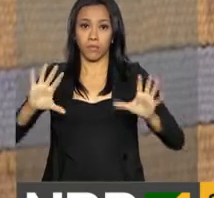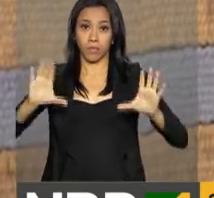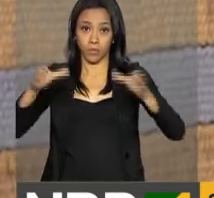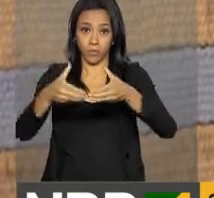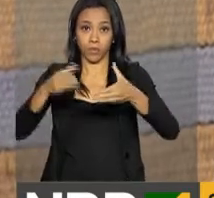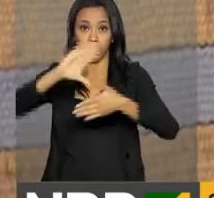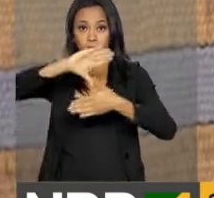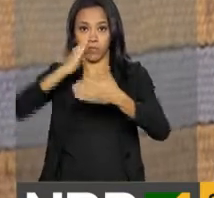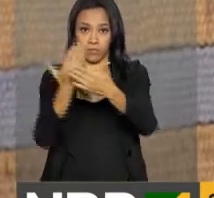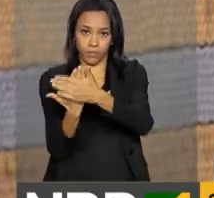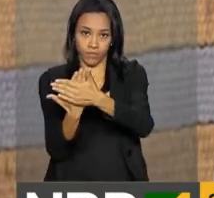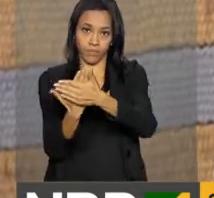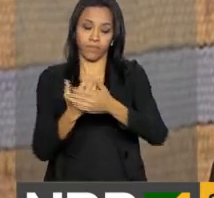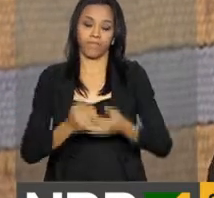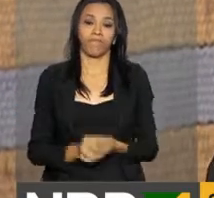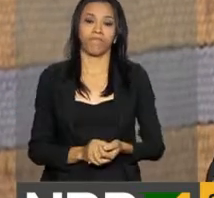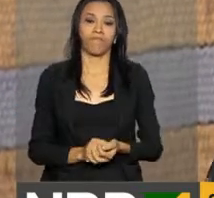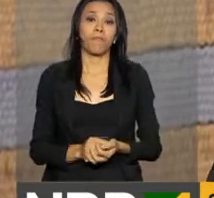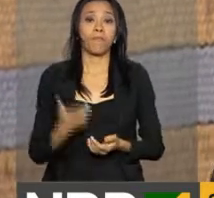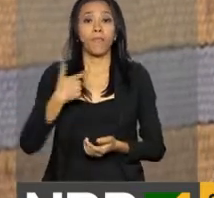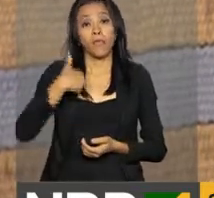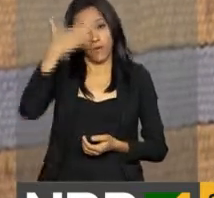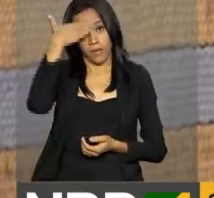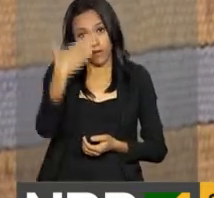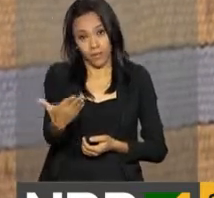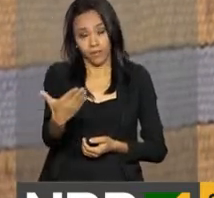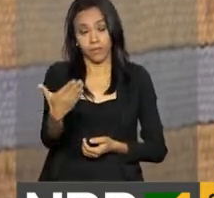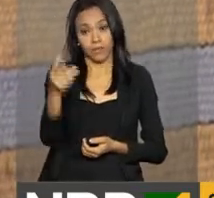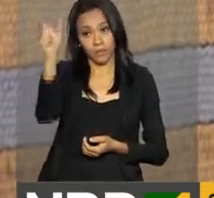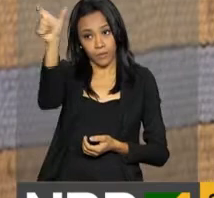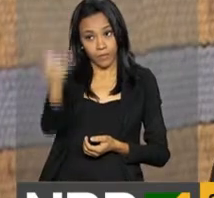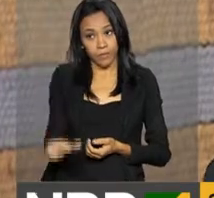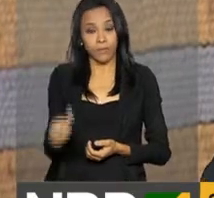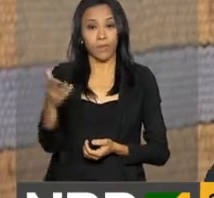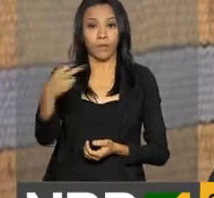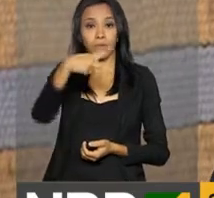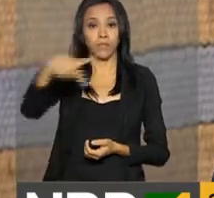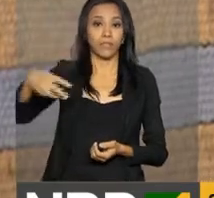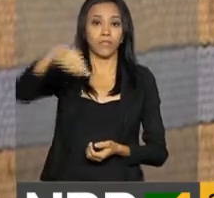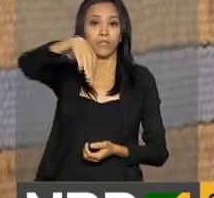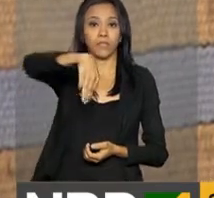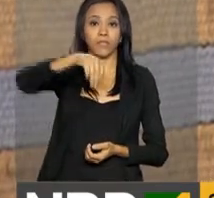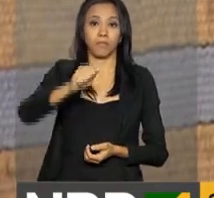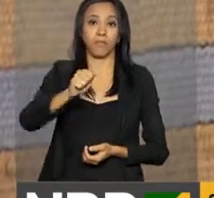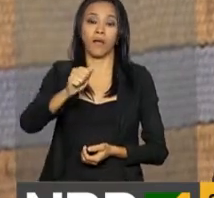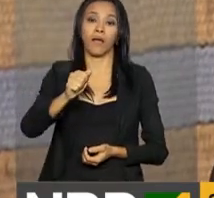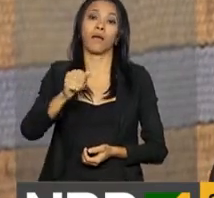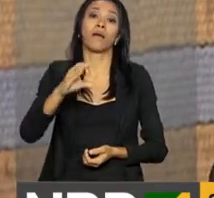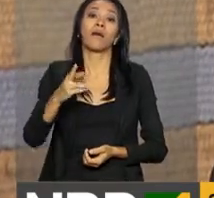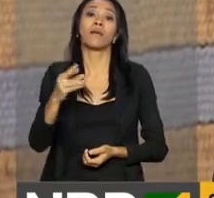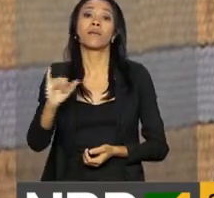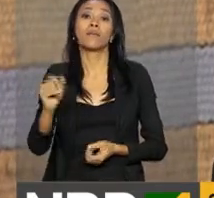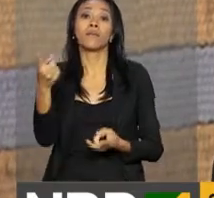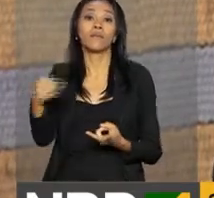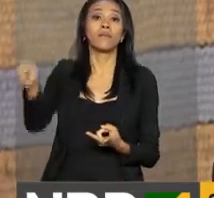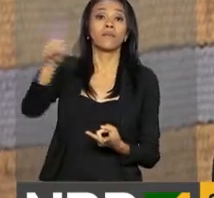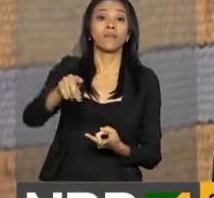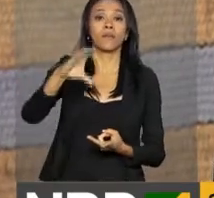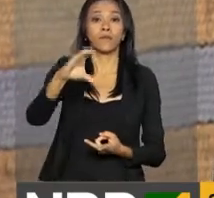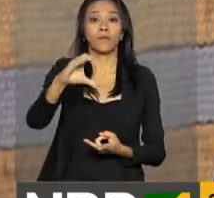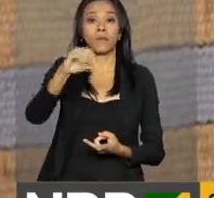Mercosul. Eu agradeço, portanto, ao presidente Macri, ao presidente Cartes, ao presidente Tabaré